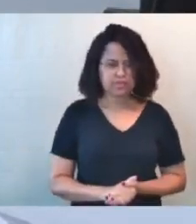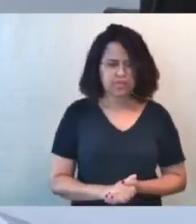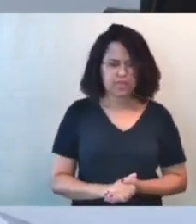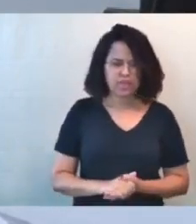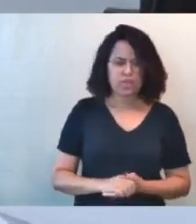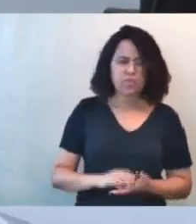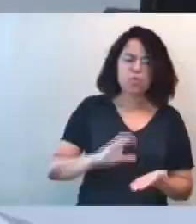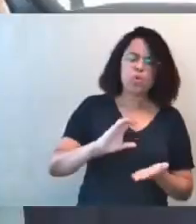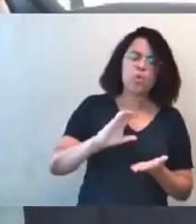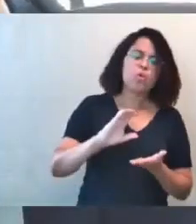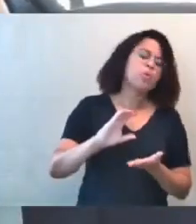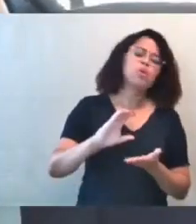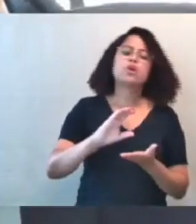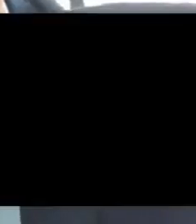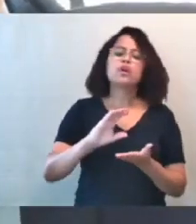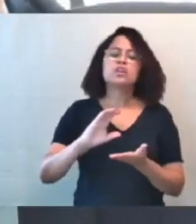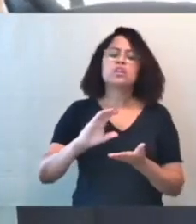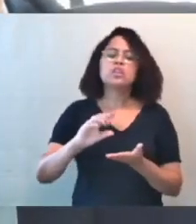adiantamento, dessa compra?